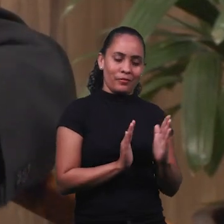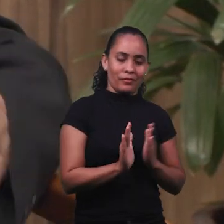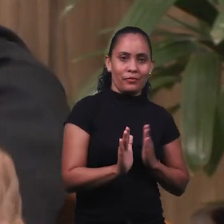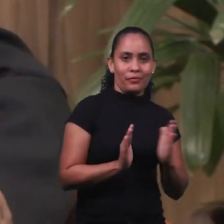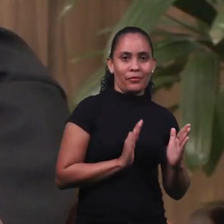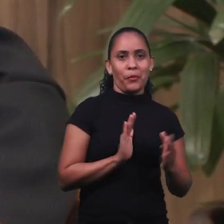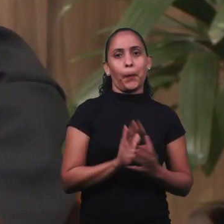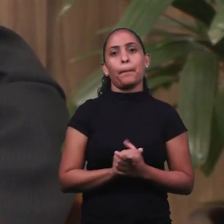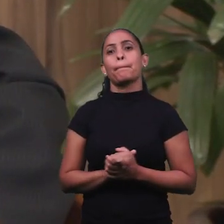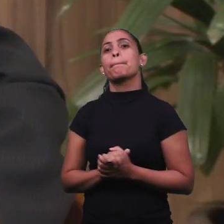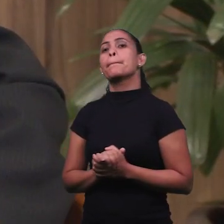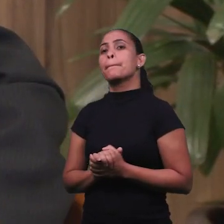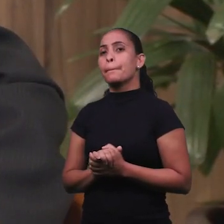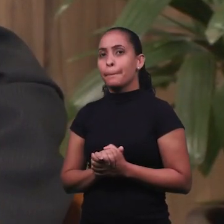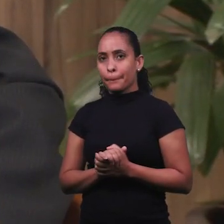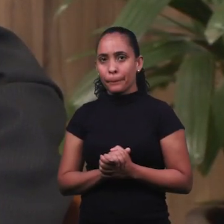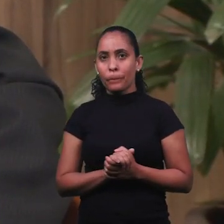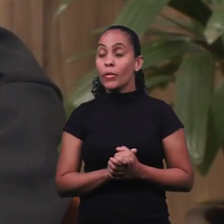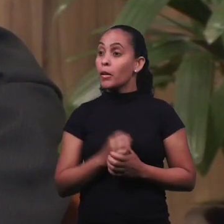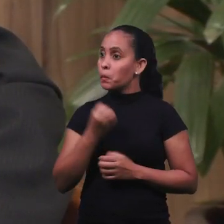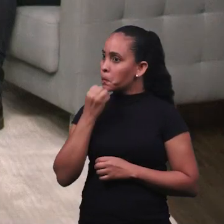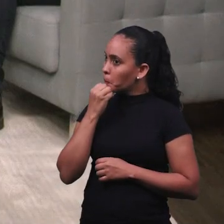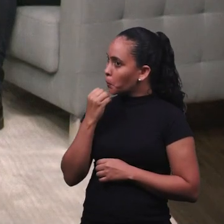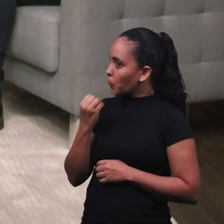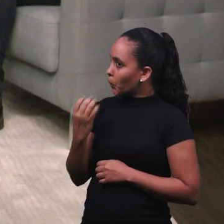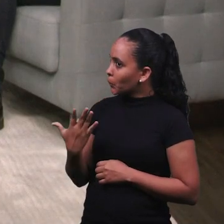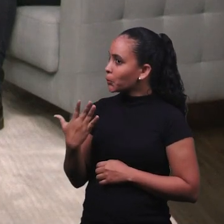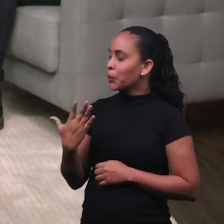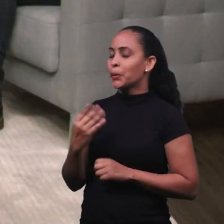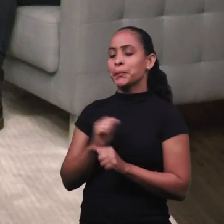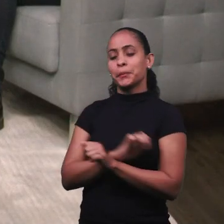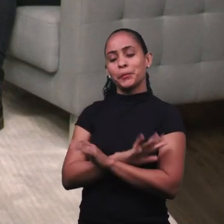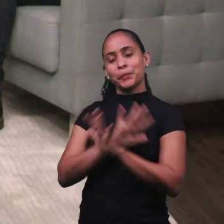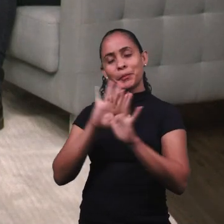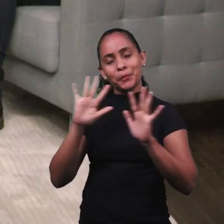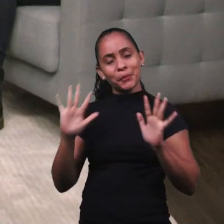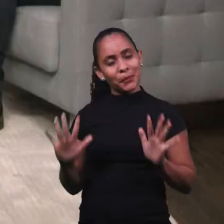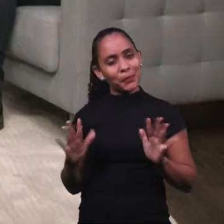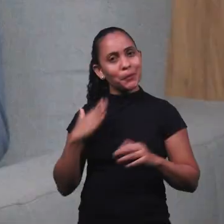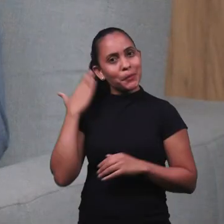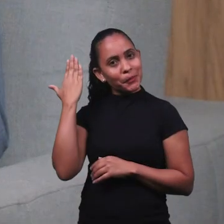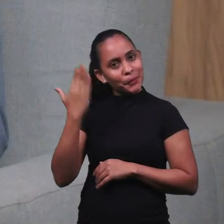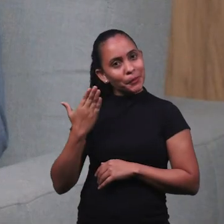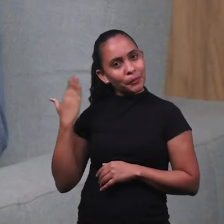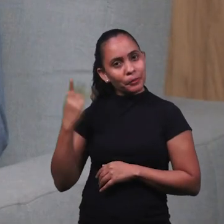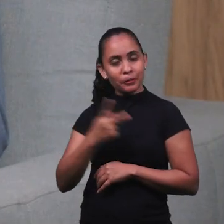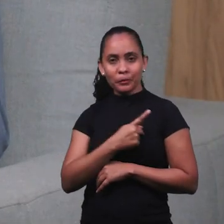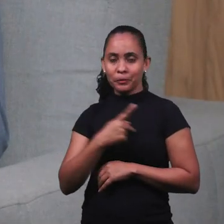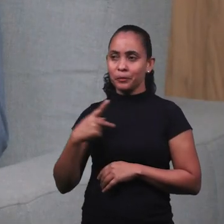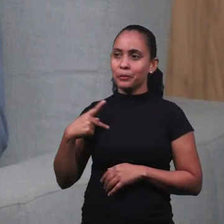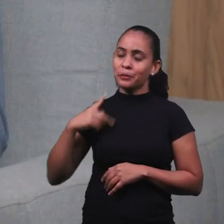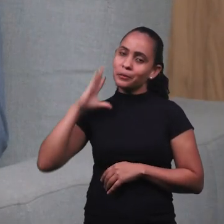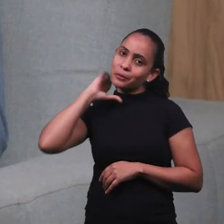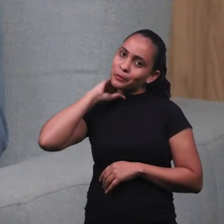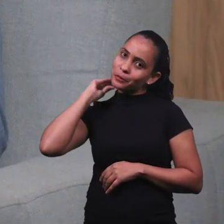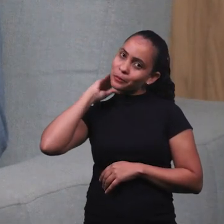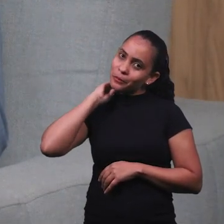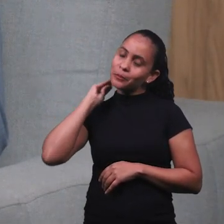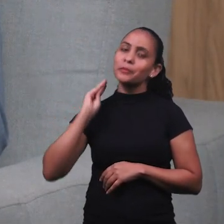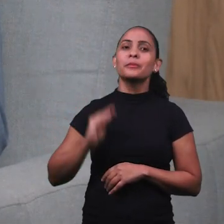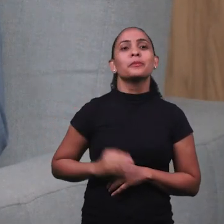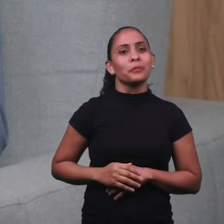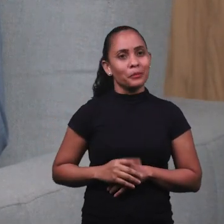está junto com o trabalho de acessibilidade. Amém? Muito bom, bem esclarecedora a palavra aqui do pastor